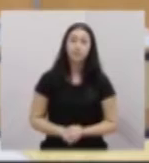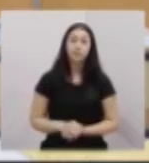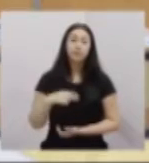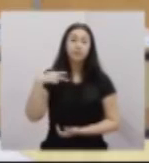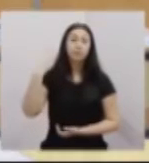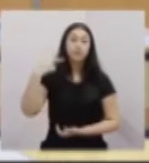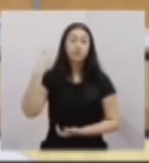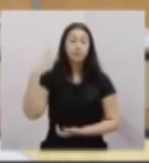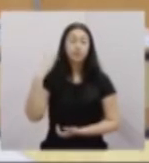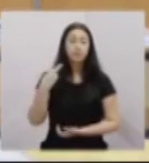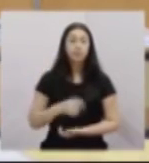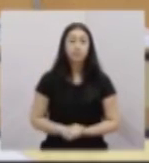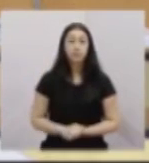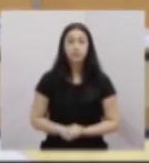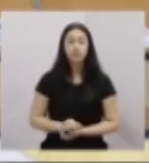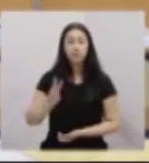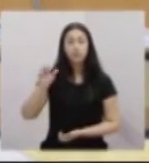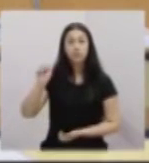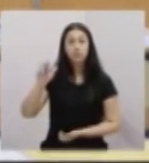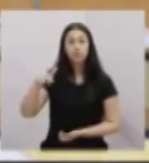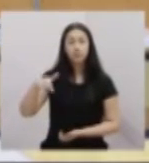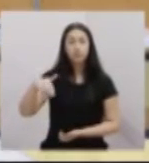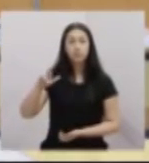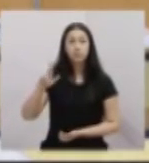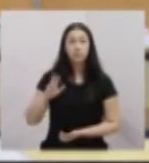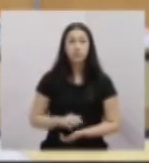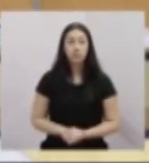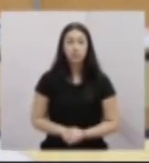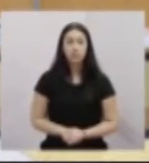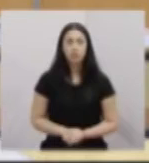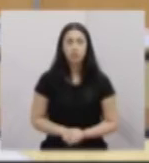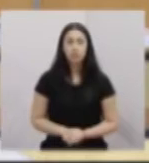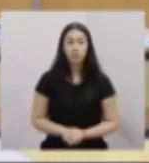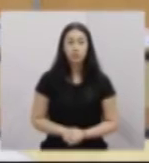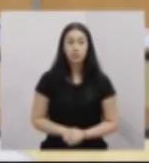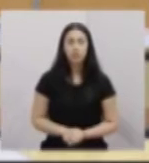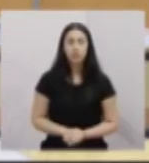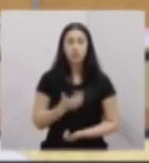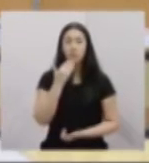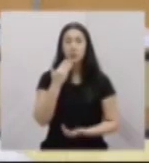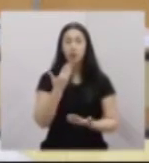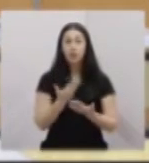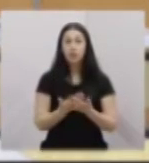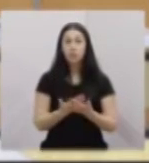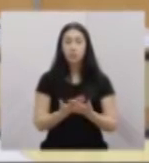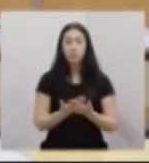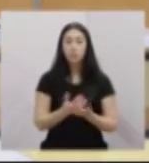dispensada, subscrevemos autoria, vereador Valmir Parque Meia Lua.